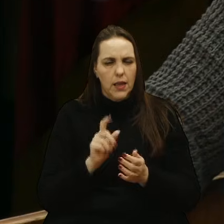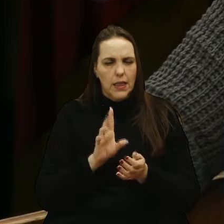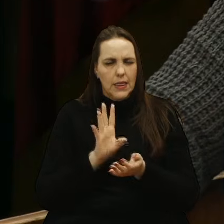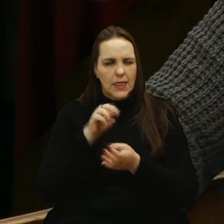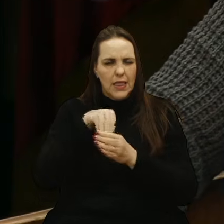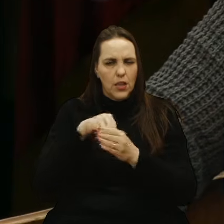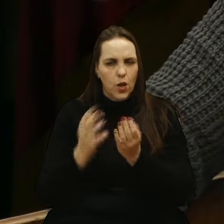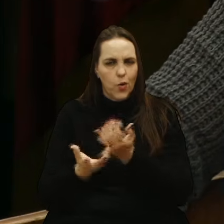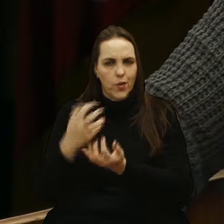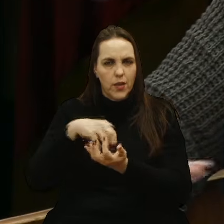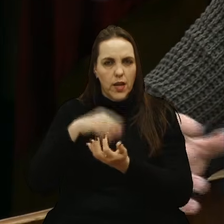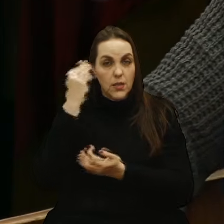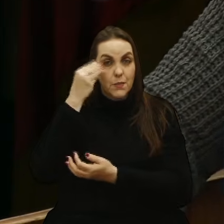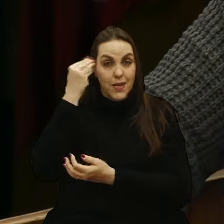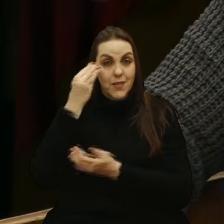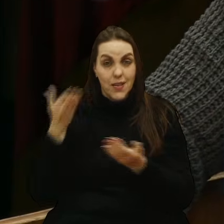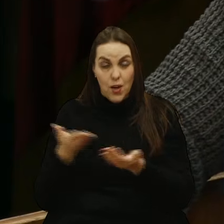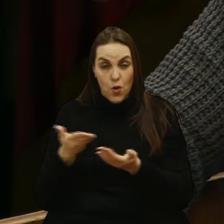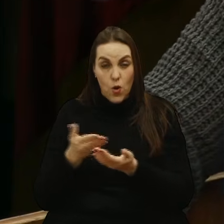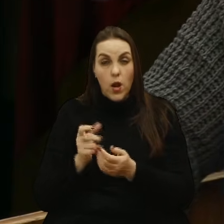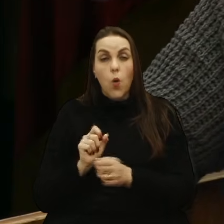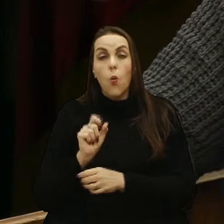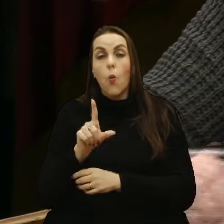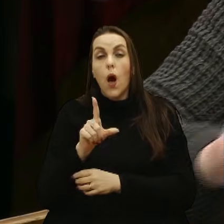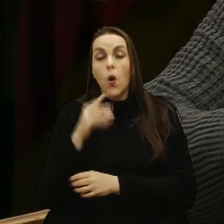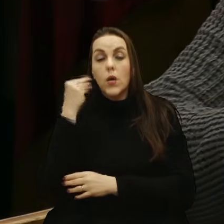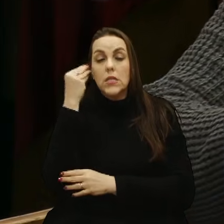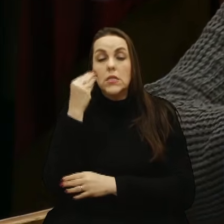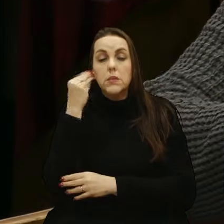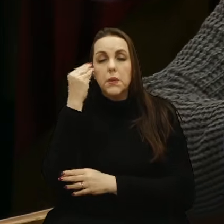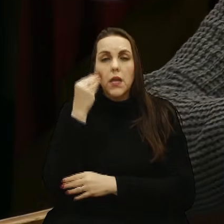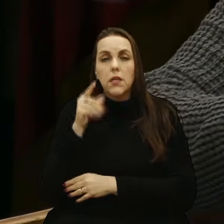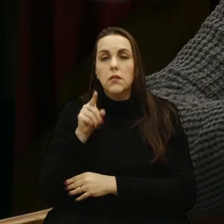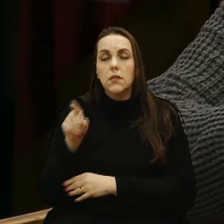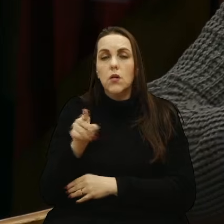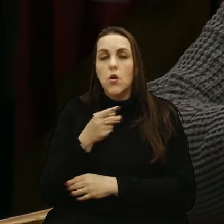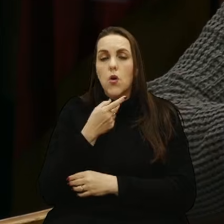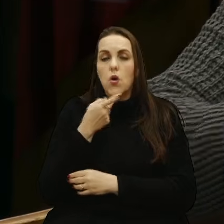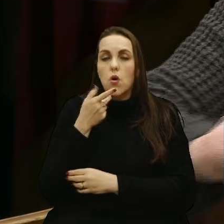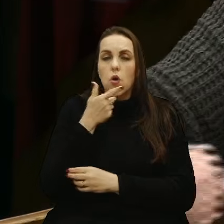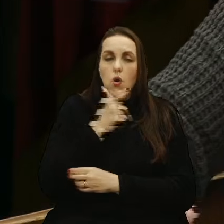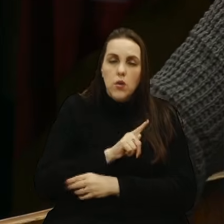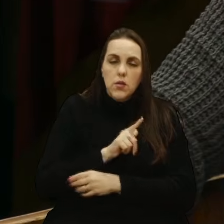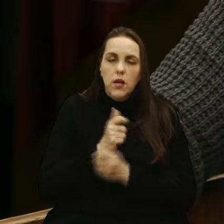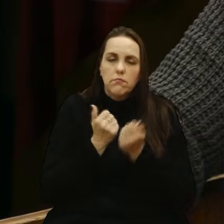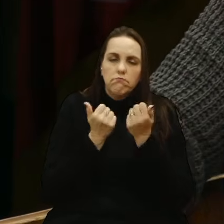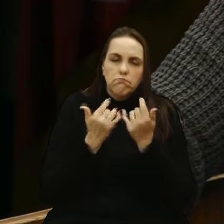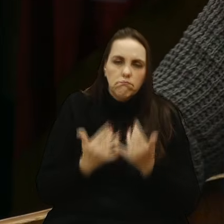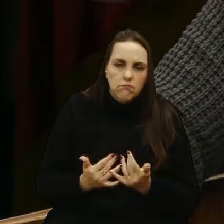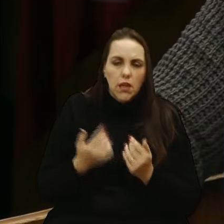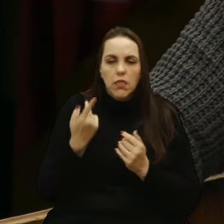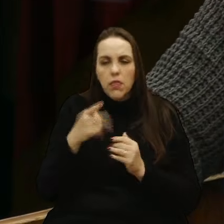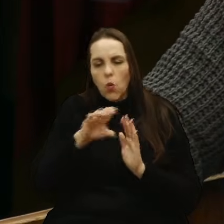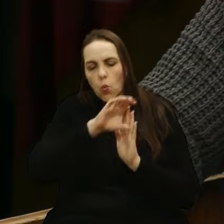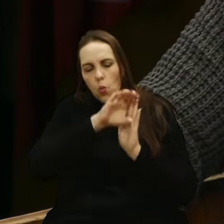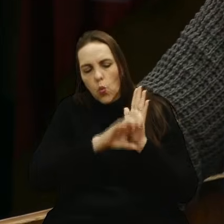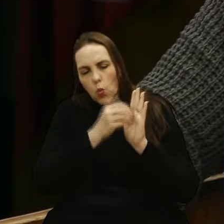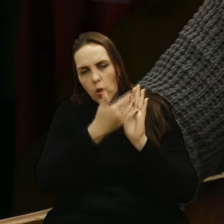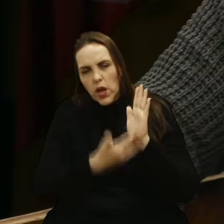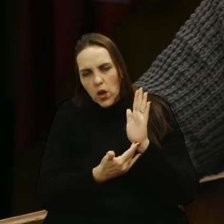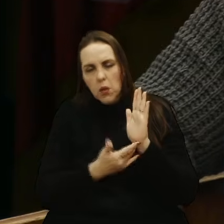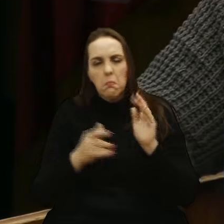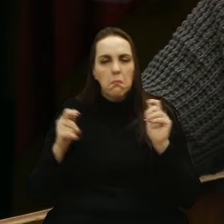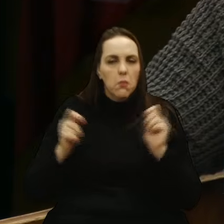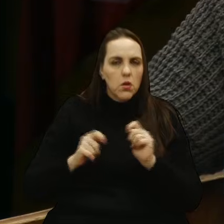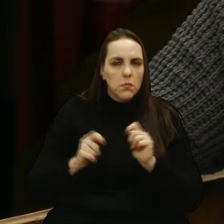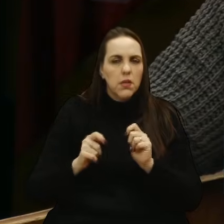Codeca, e a experiência de agora, quais são as experiências que o senhor consegue trazer no seu currículo para conseguir